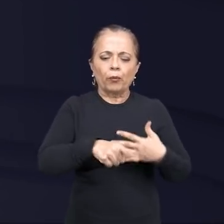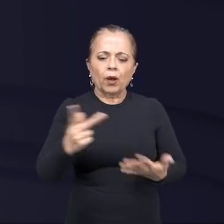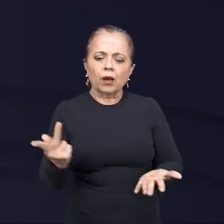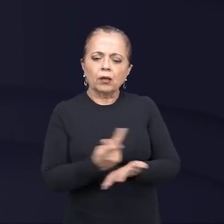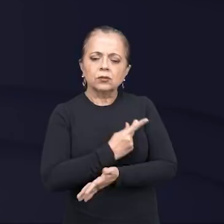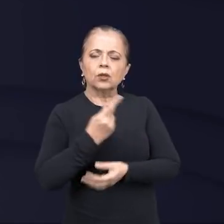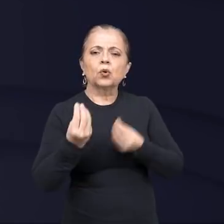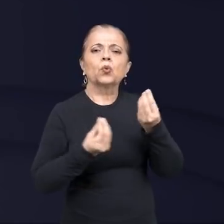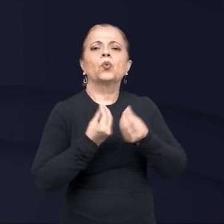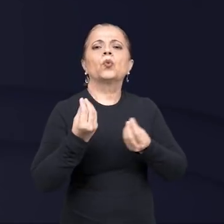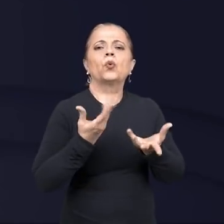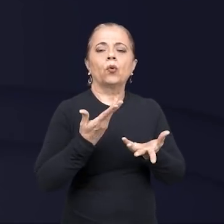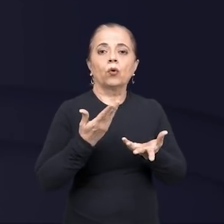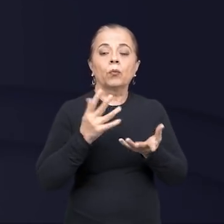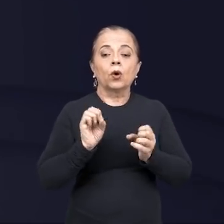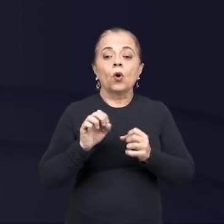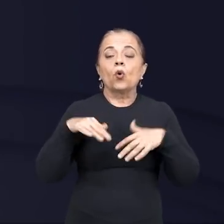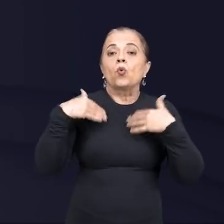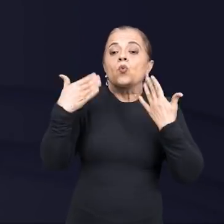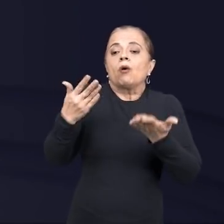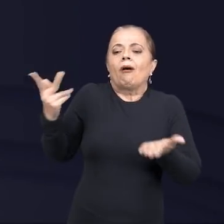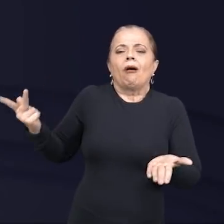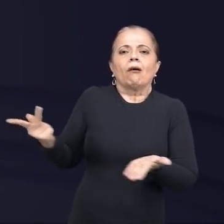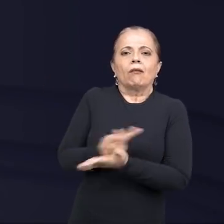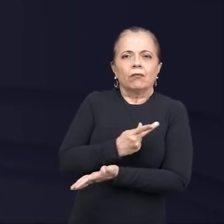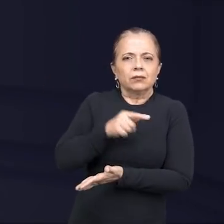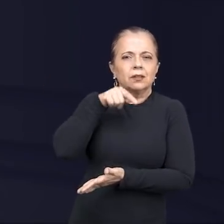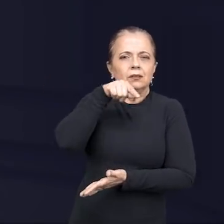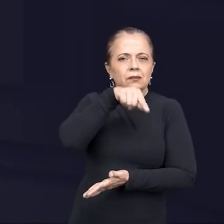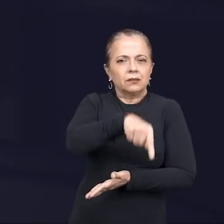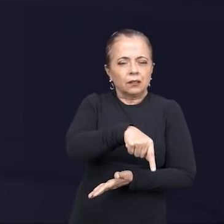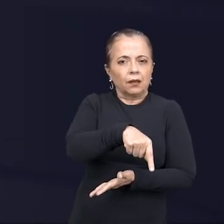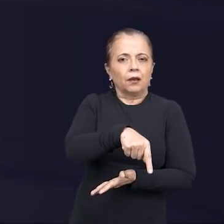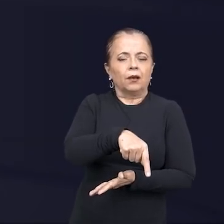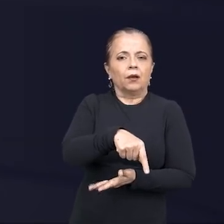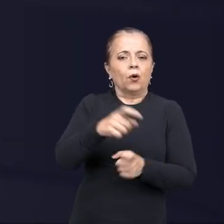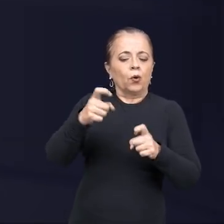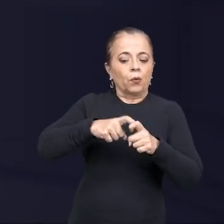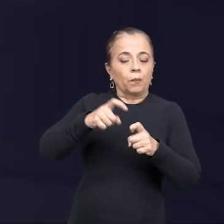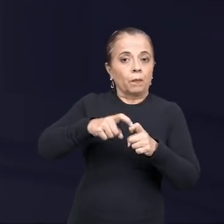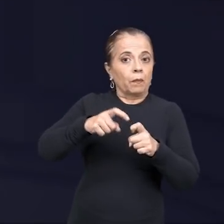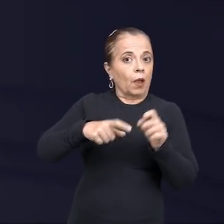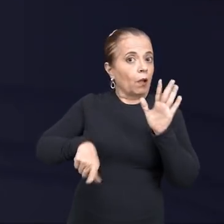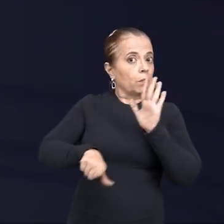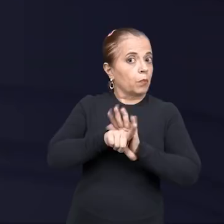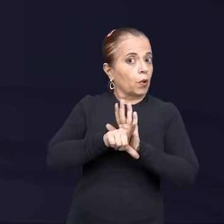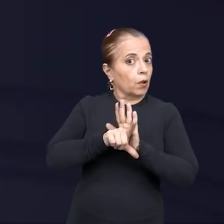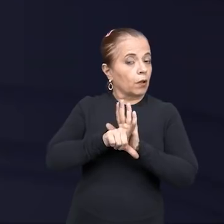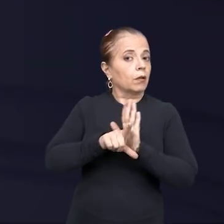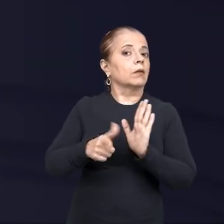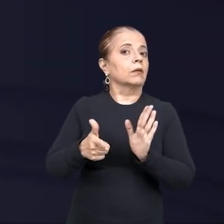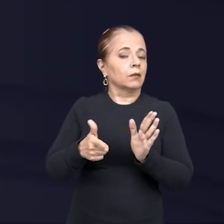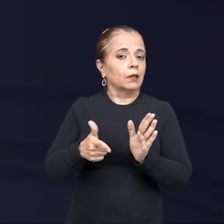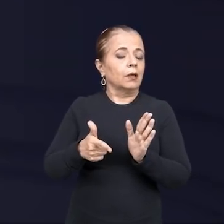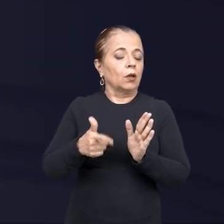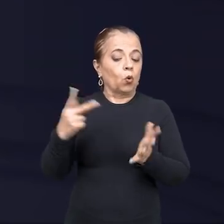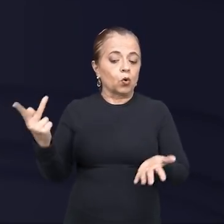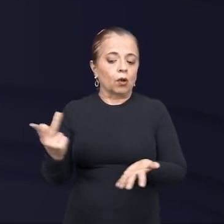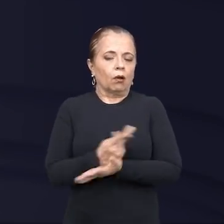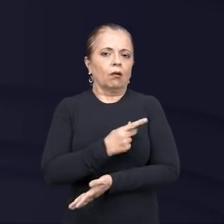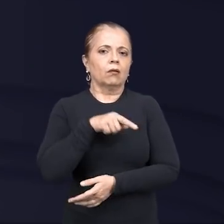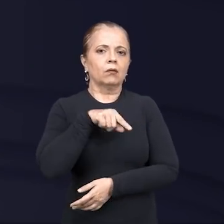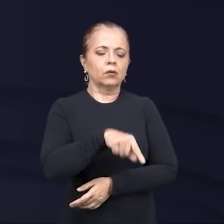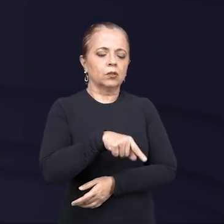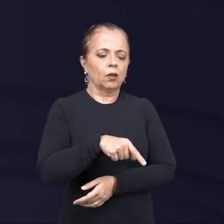acidente ocorreu, quais são as consequências médico-legais daquele acidente, e a partir do